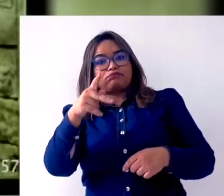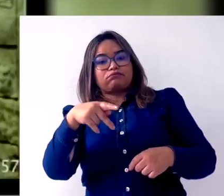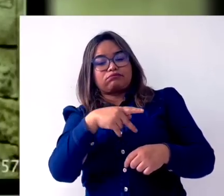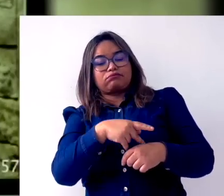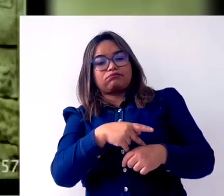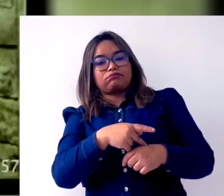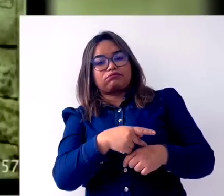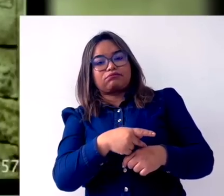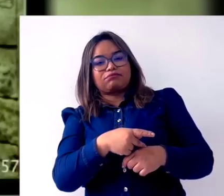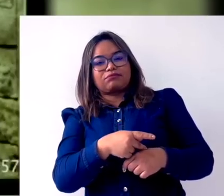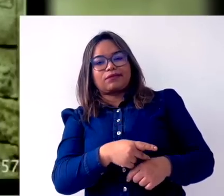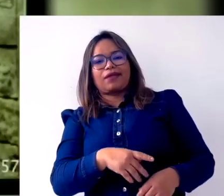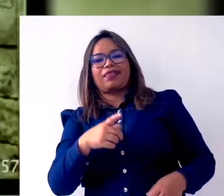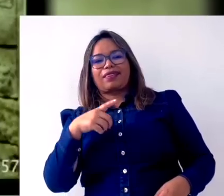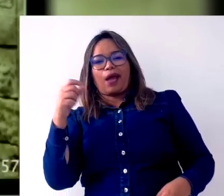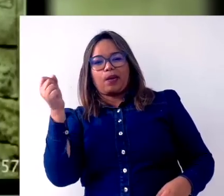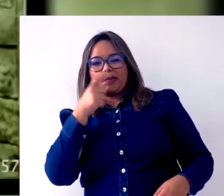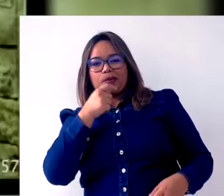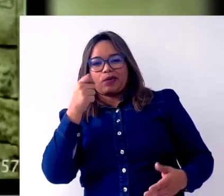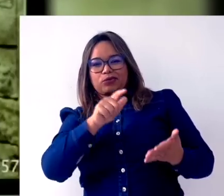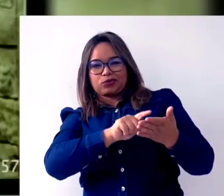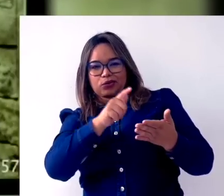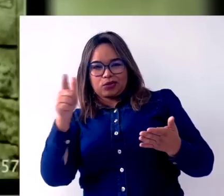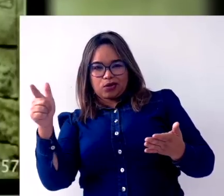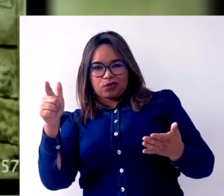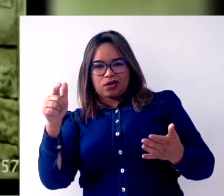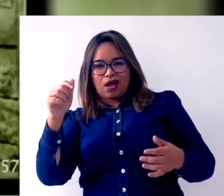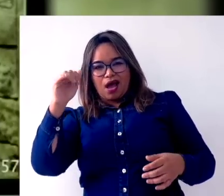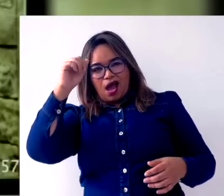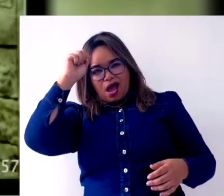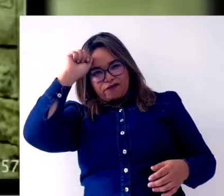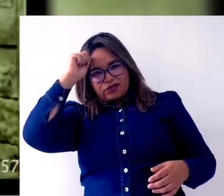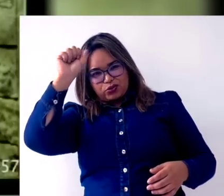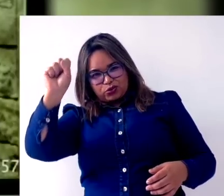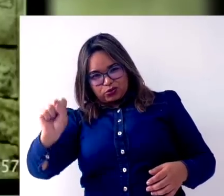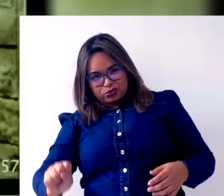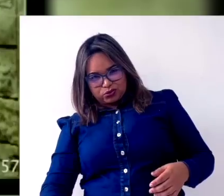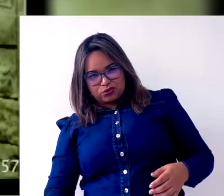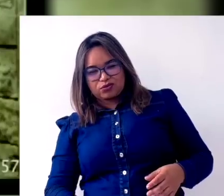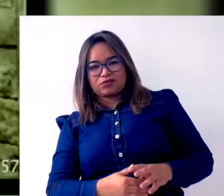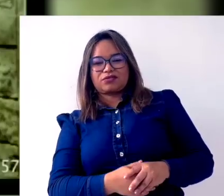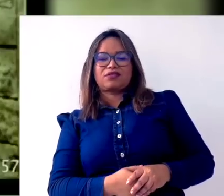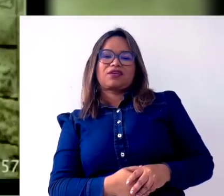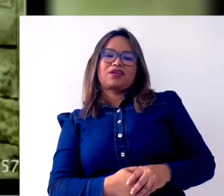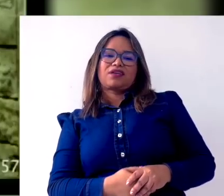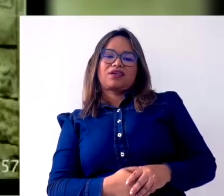uma bela piada num jornal da África do Sul. O ovo é o comunismo.